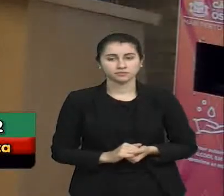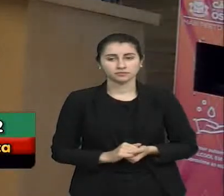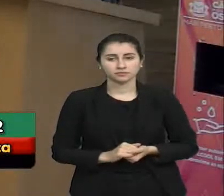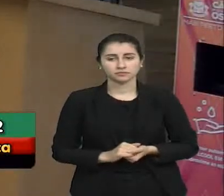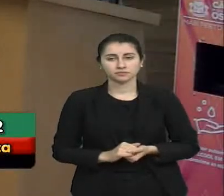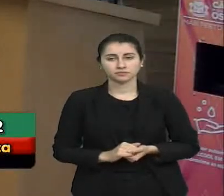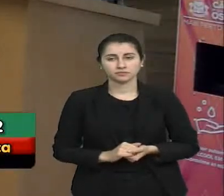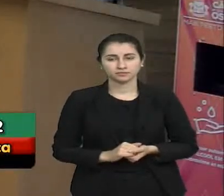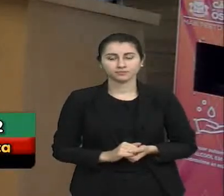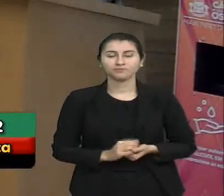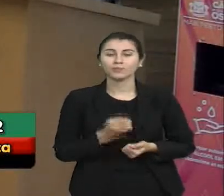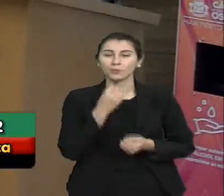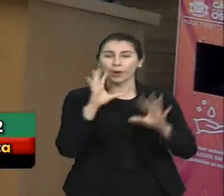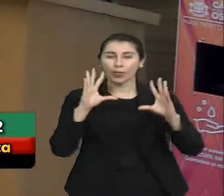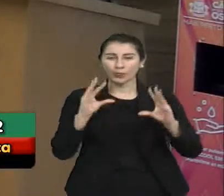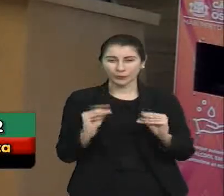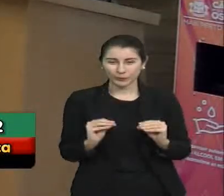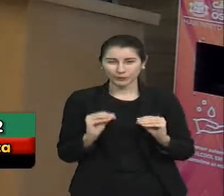Bom, boa noite.